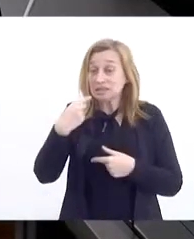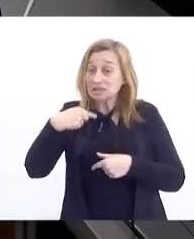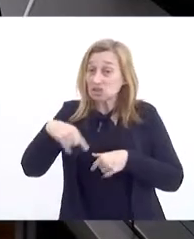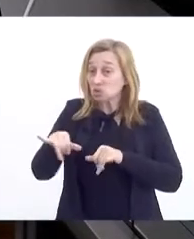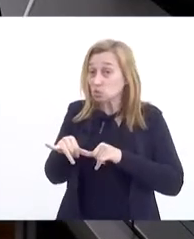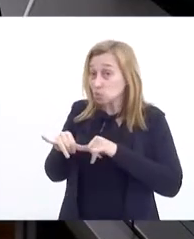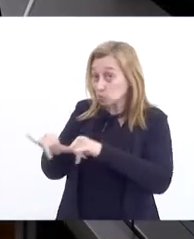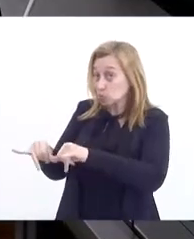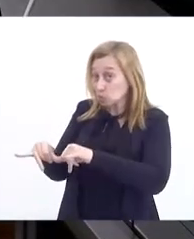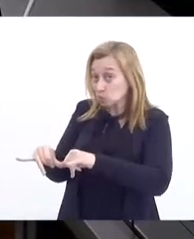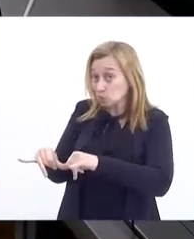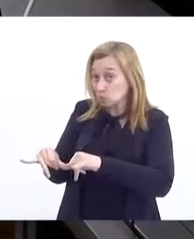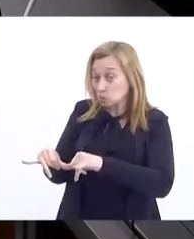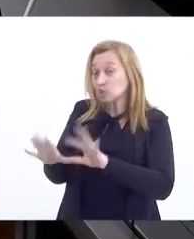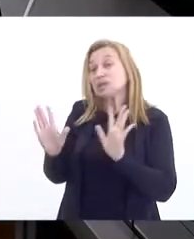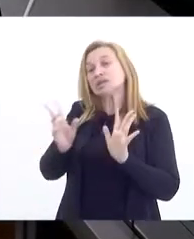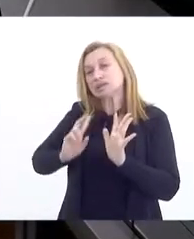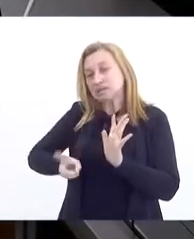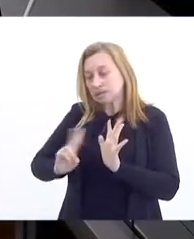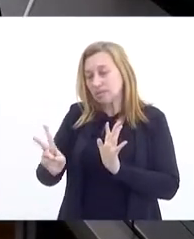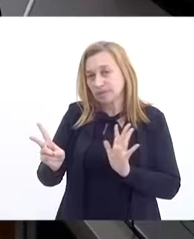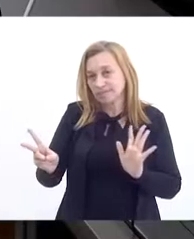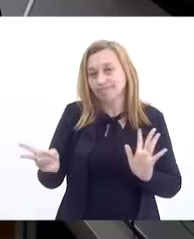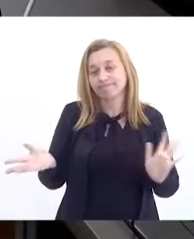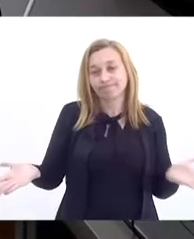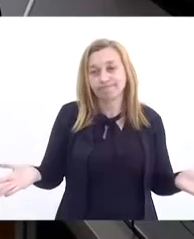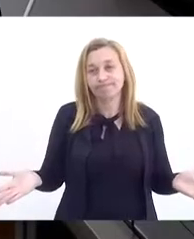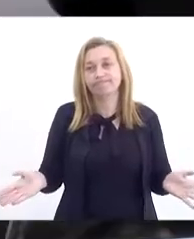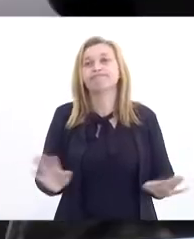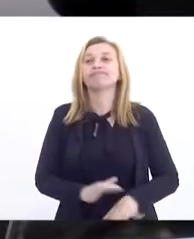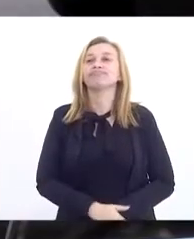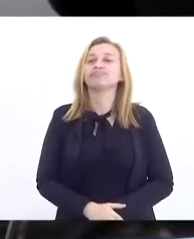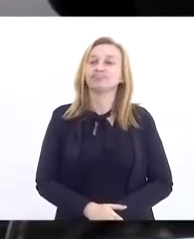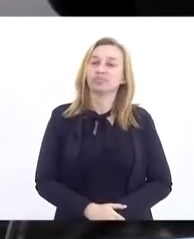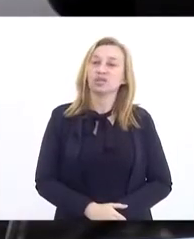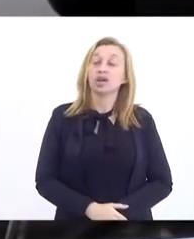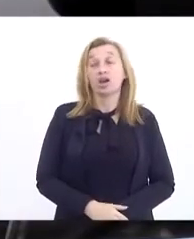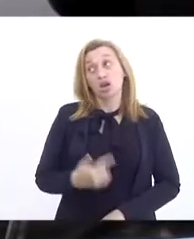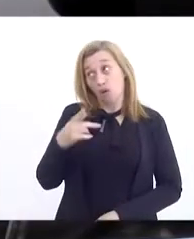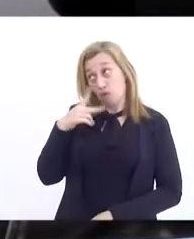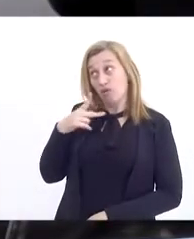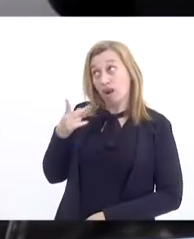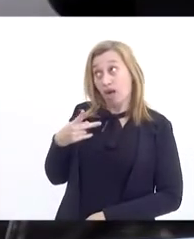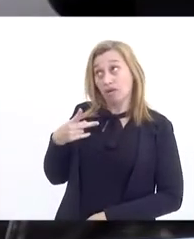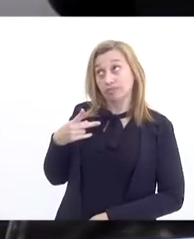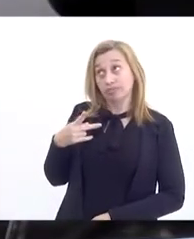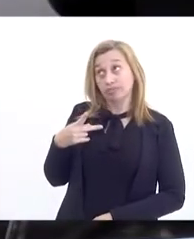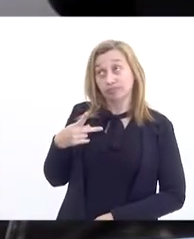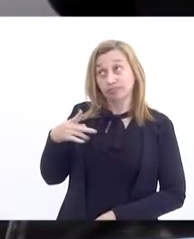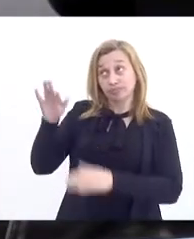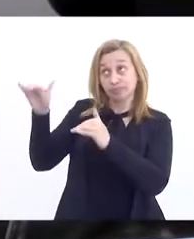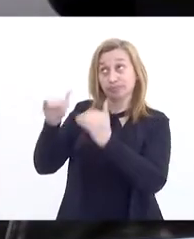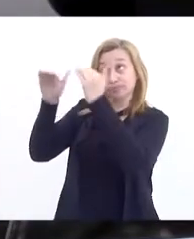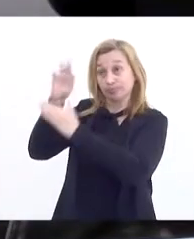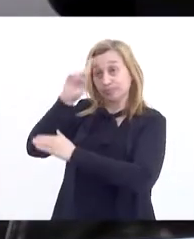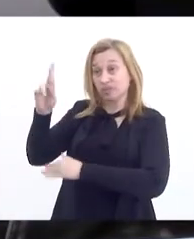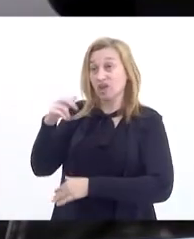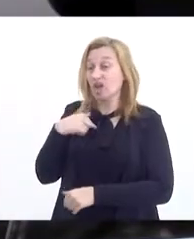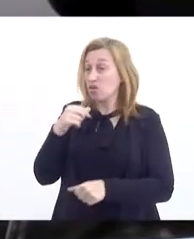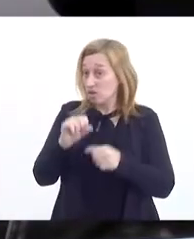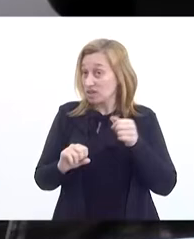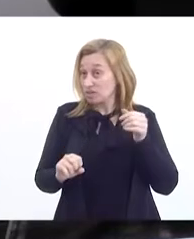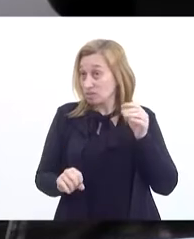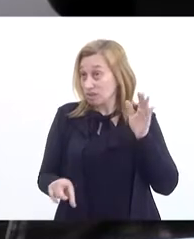supermercado. Também. Toda semana. Também, viu? E vou dizer a Vossa Excelência, se eu pudesse, eu fazia uma